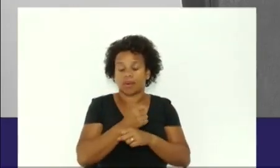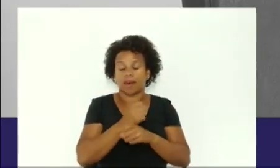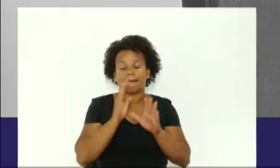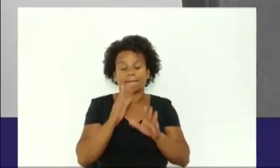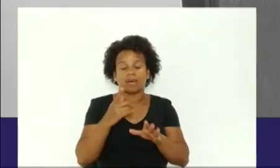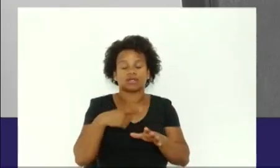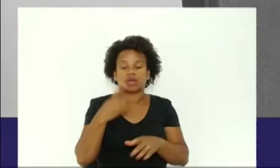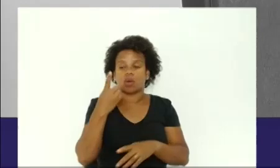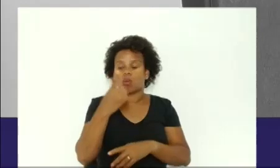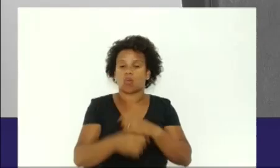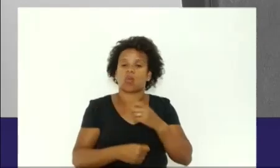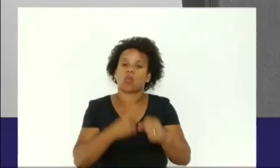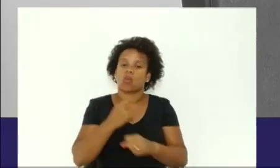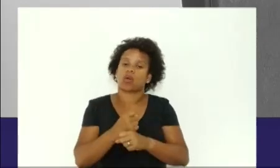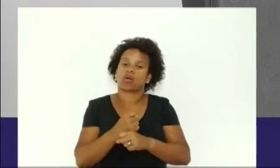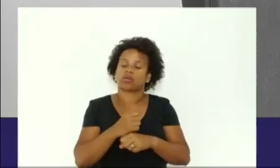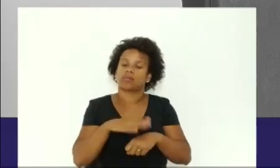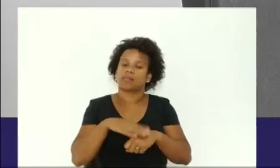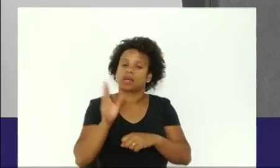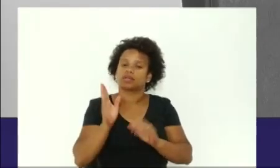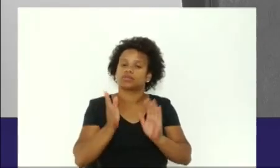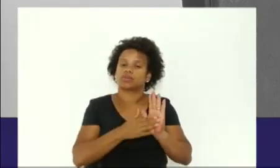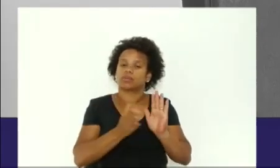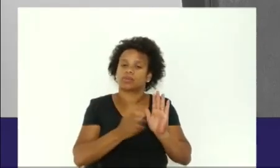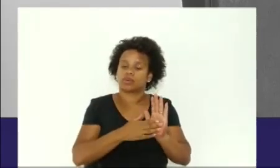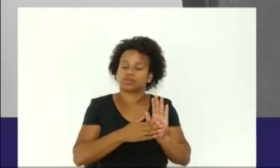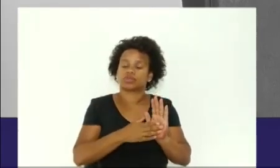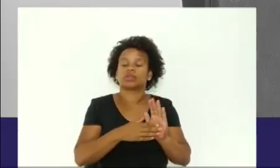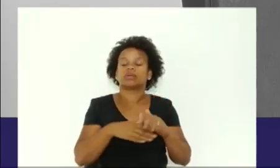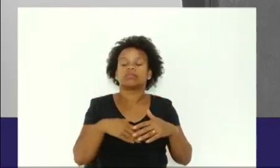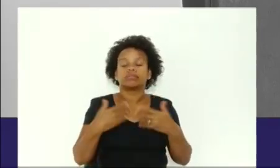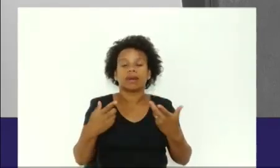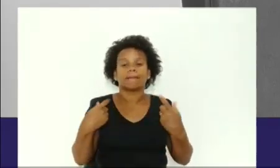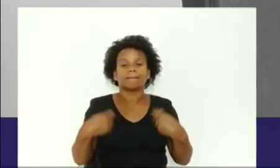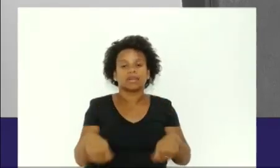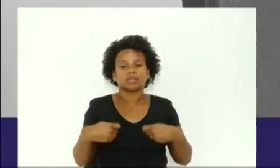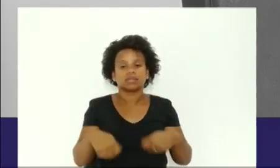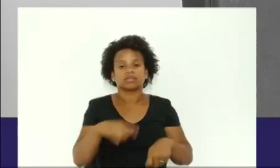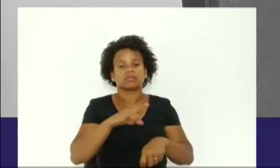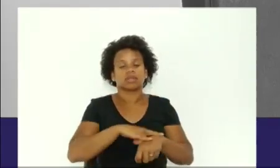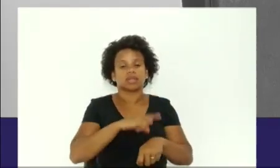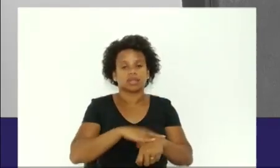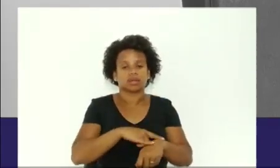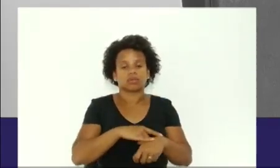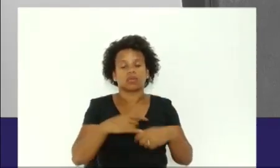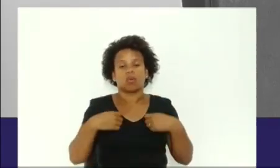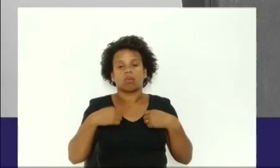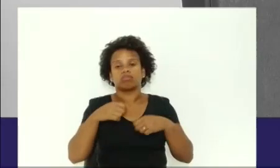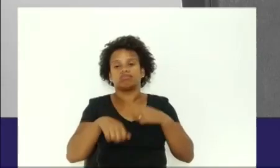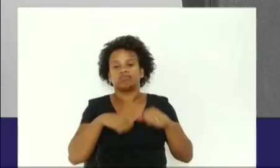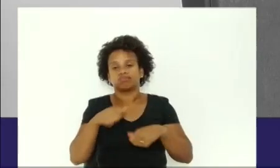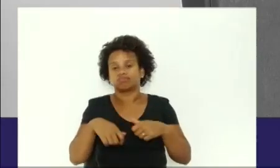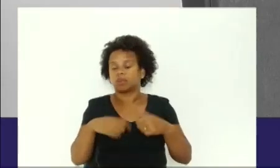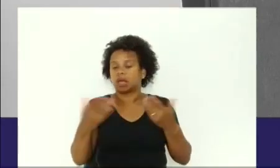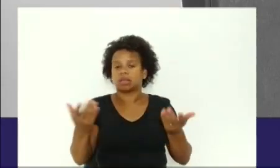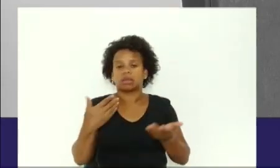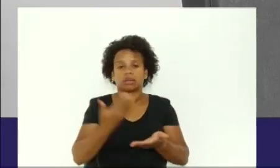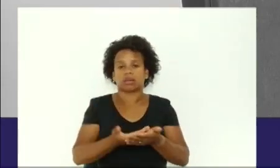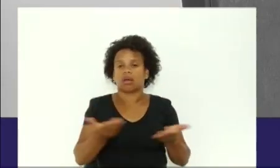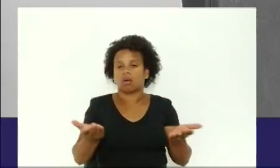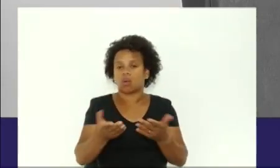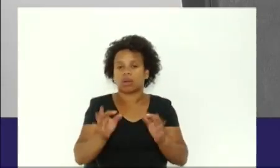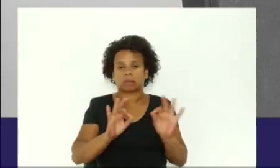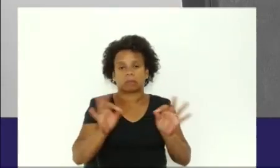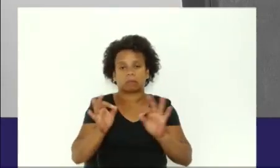ano da proposta de revitalização, o fato é que a necessidade de banheiros e vestiários não foi atendida ainda. Assim,